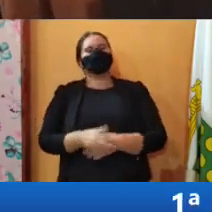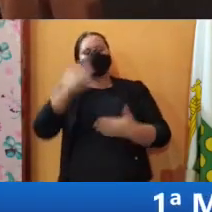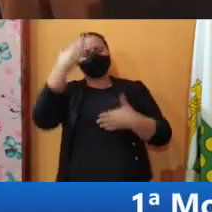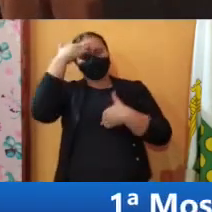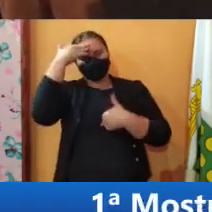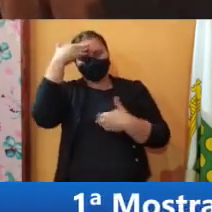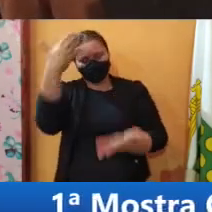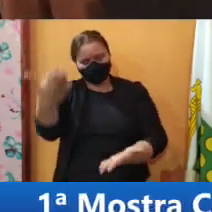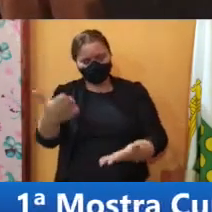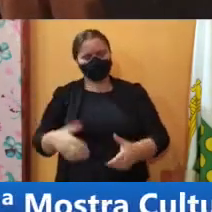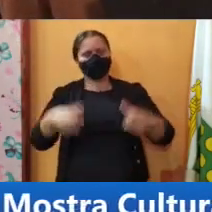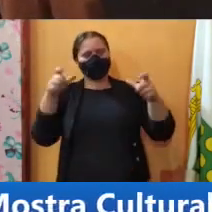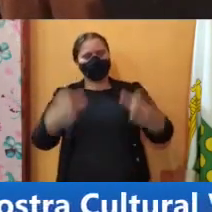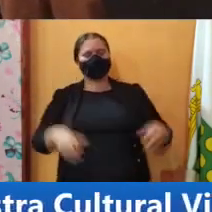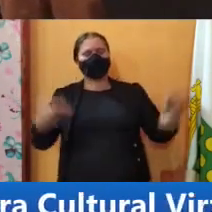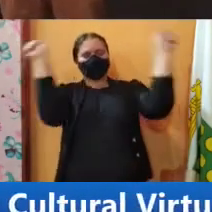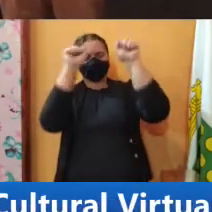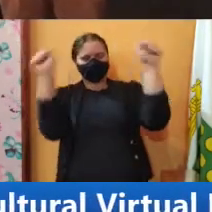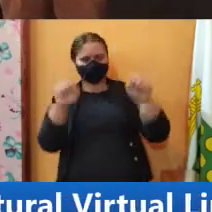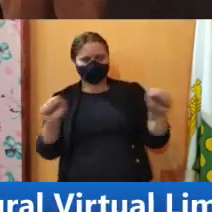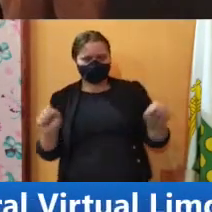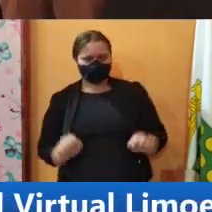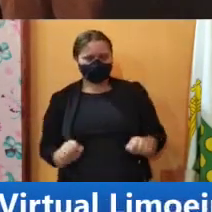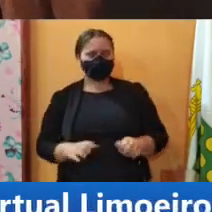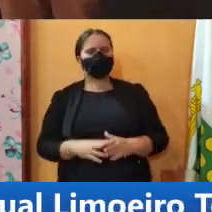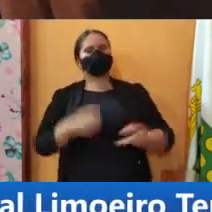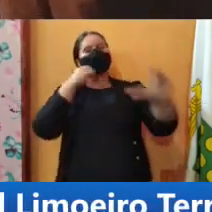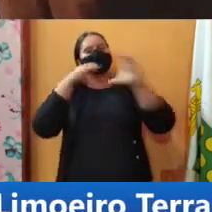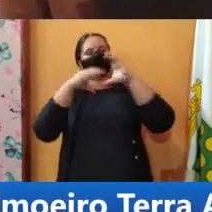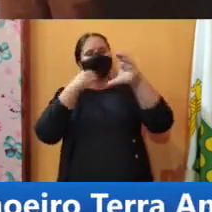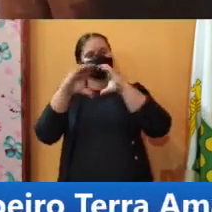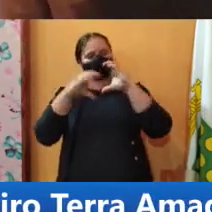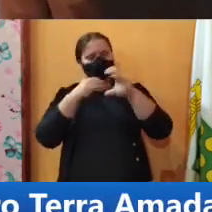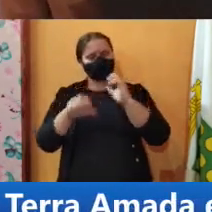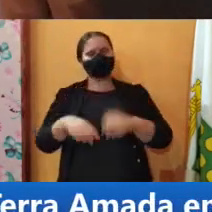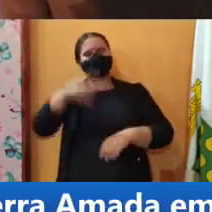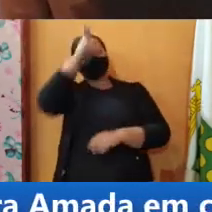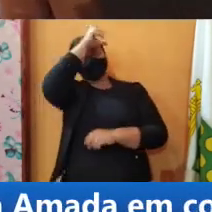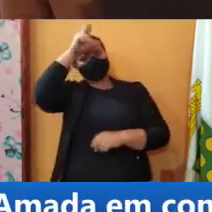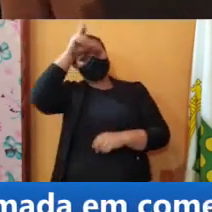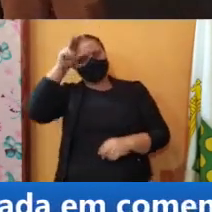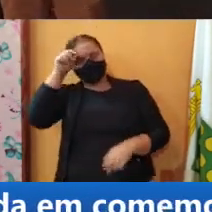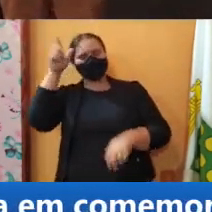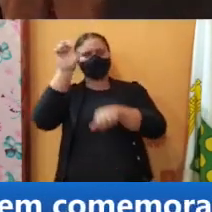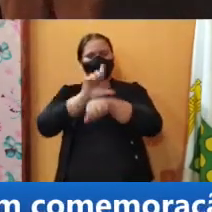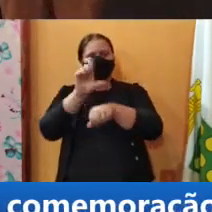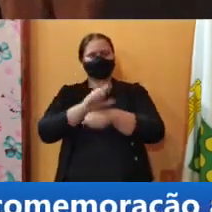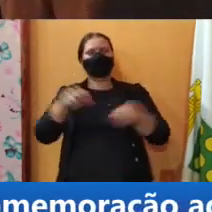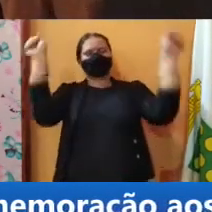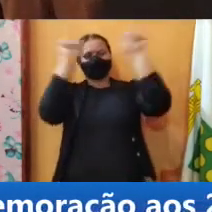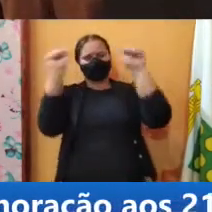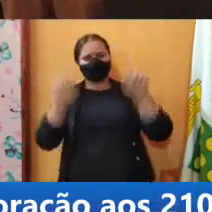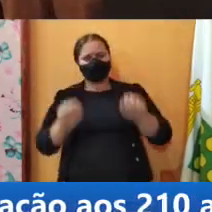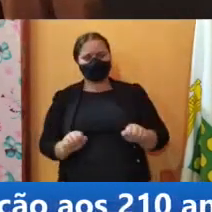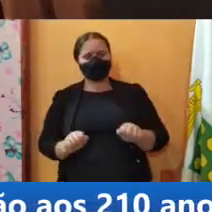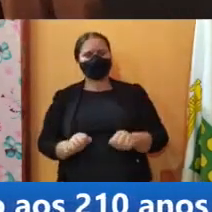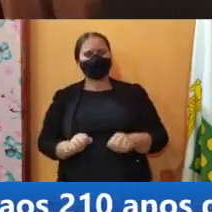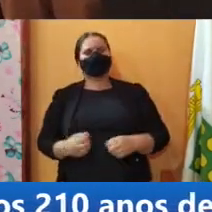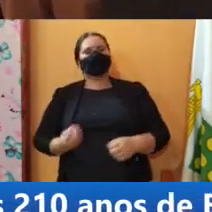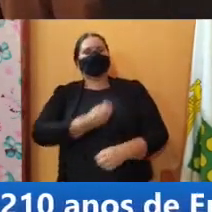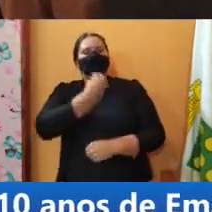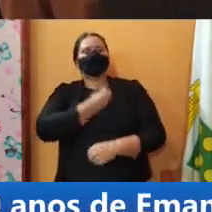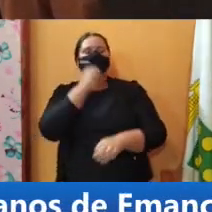fazem o Galpão, a todos que fazem comunicação, prefeitura, Limoeiro e a arte. Viva Limoeiro